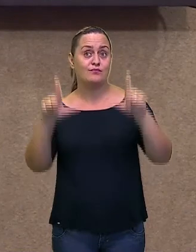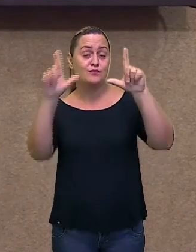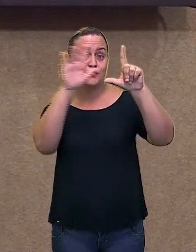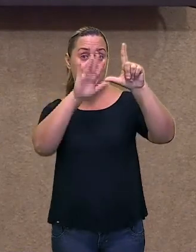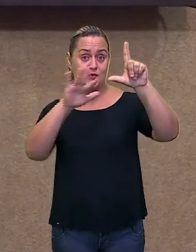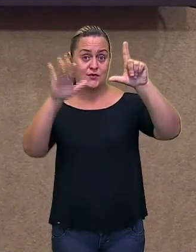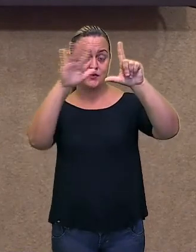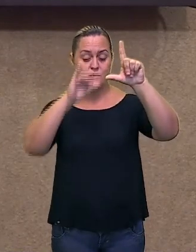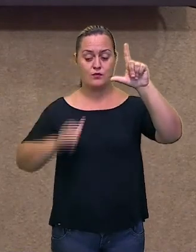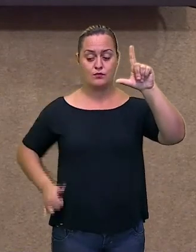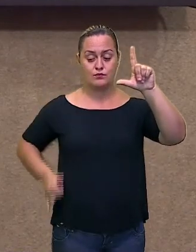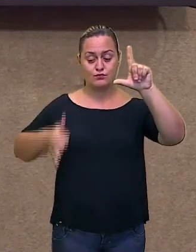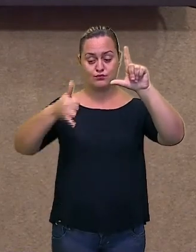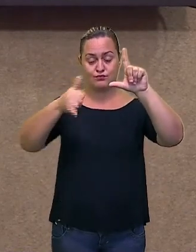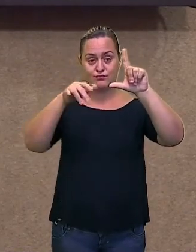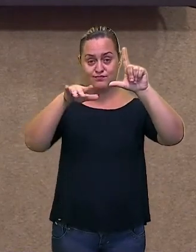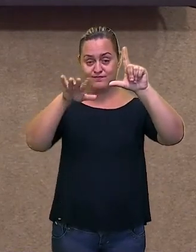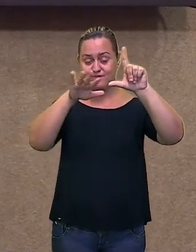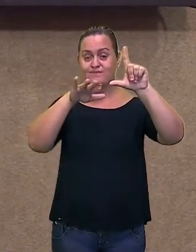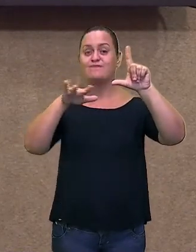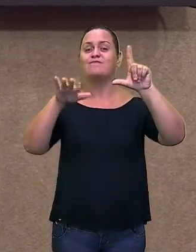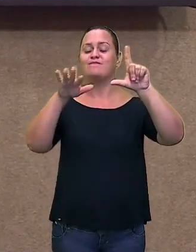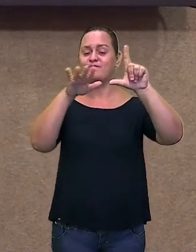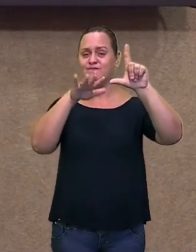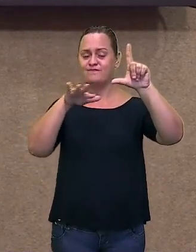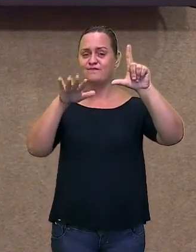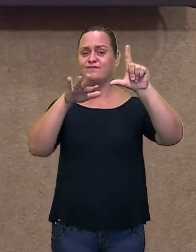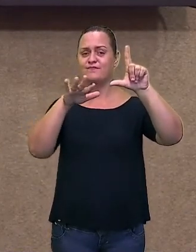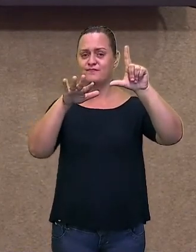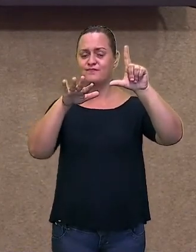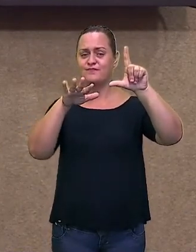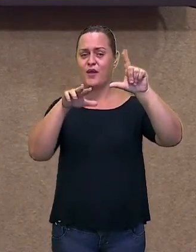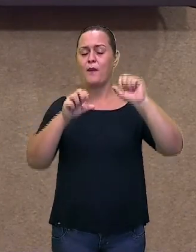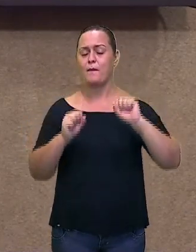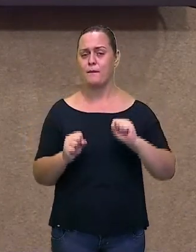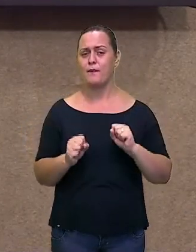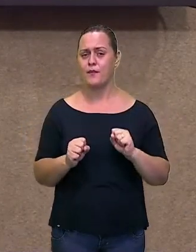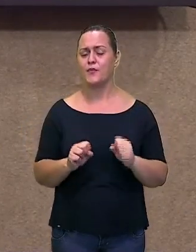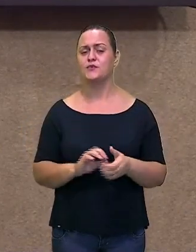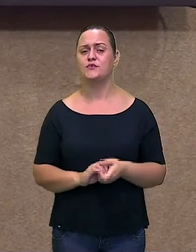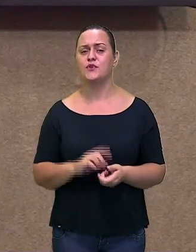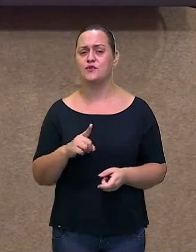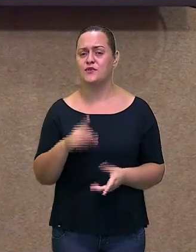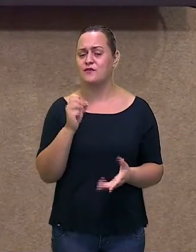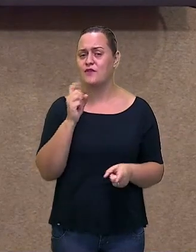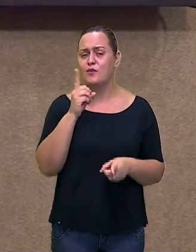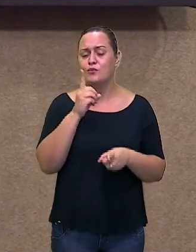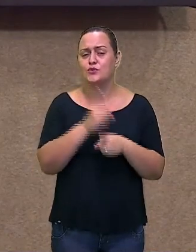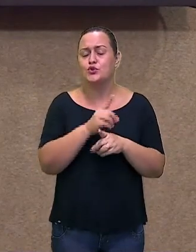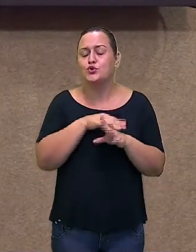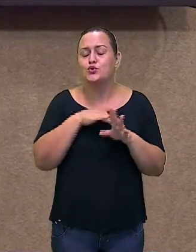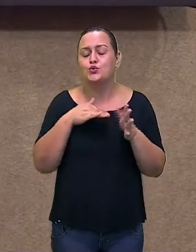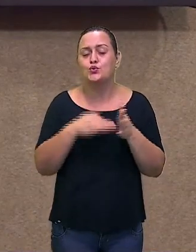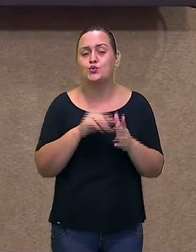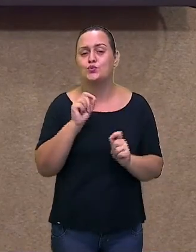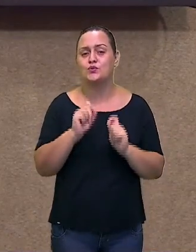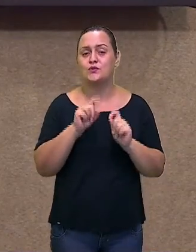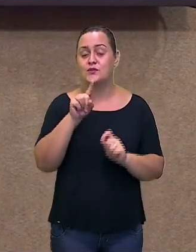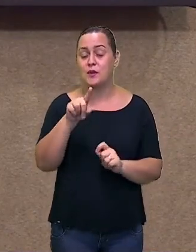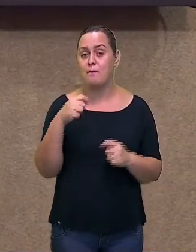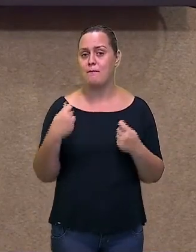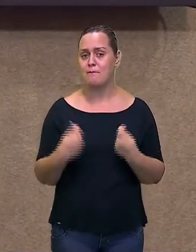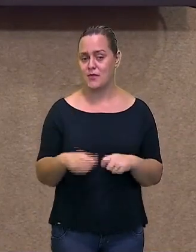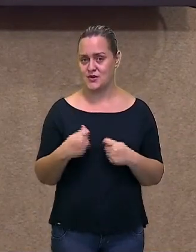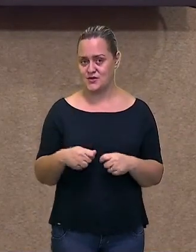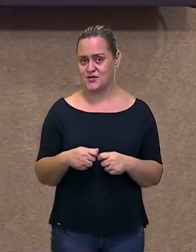aqui no cantinho da tela só você pegar a câmera do seu celular apontar que você vai ser direcionado lá para nossa